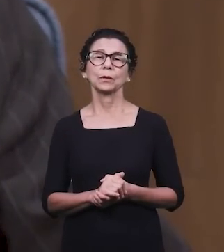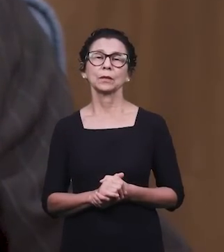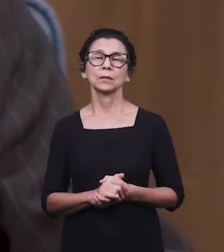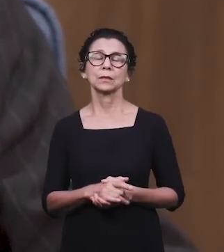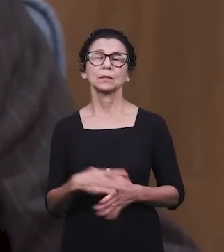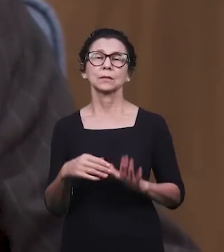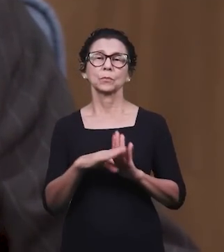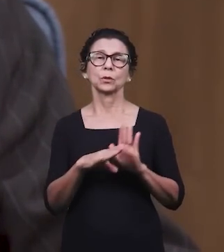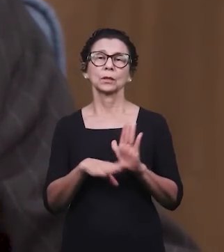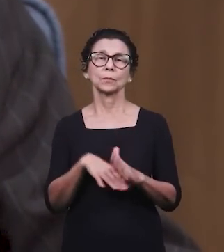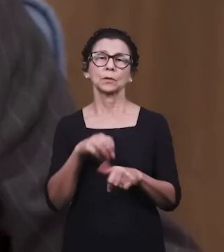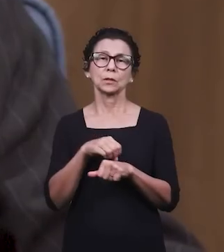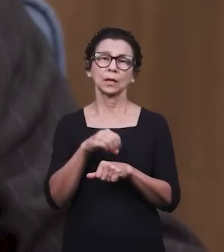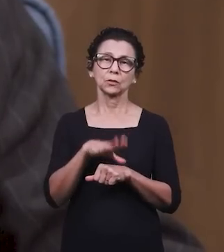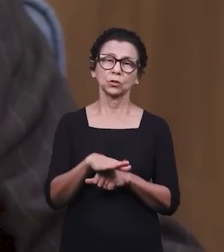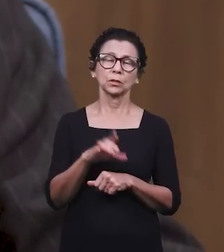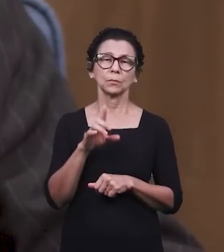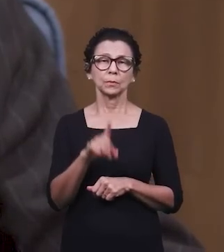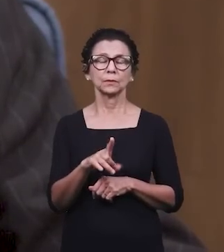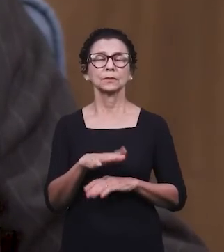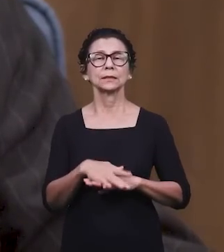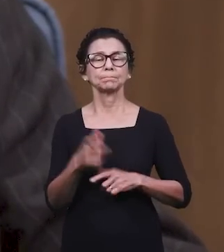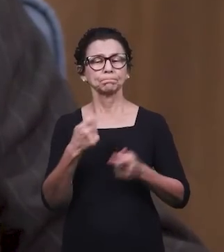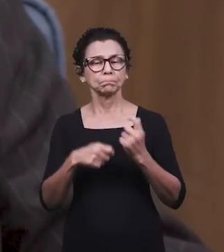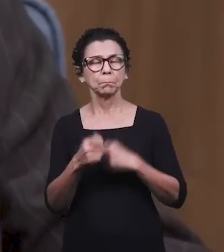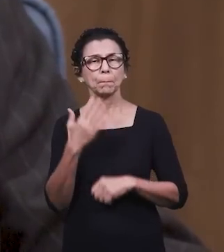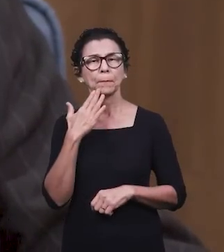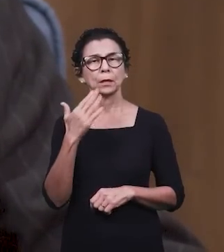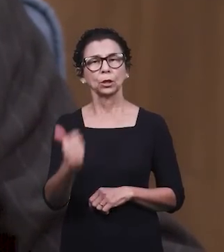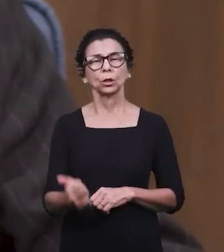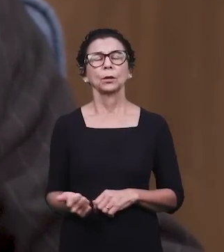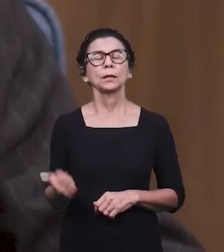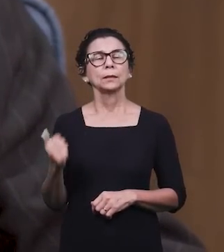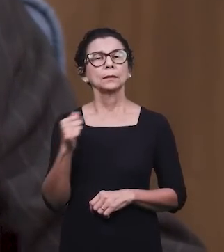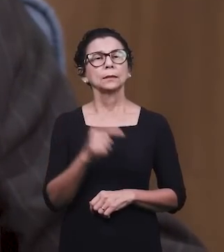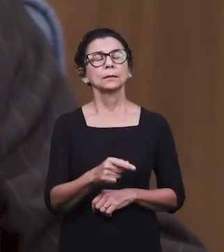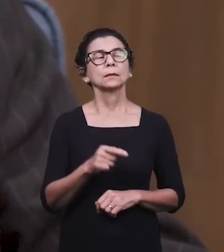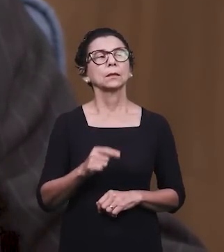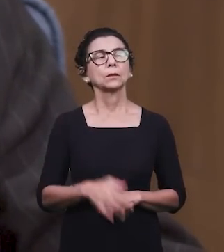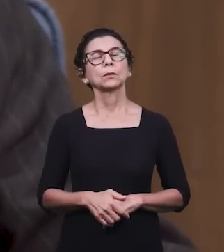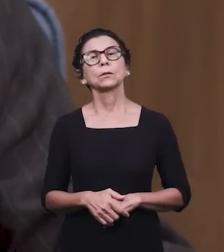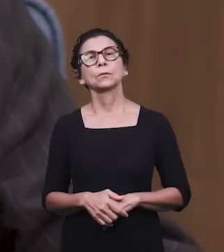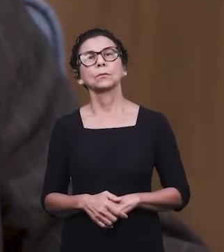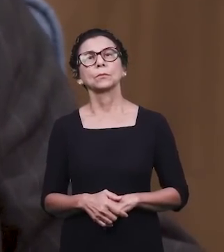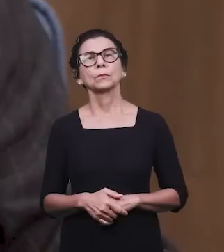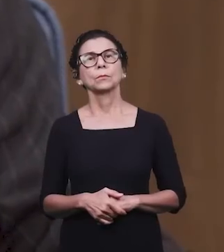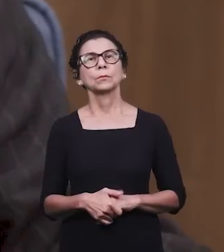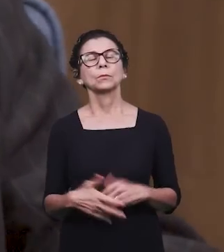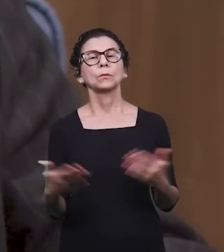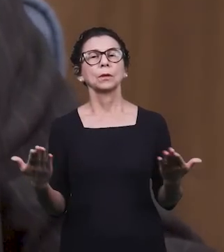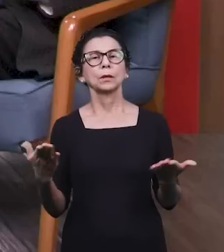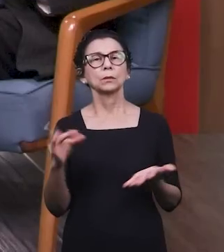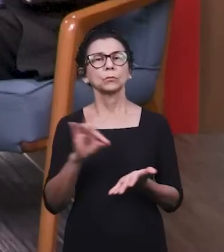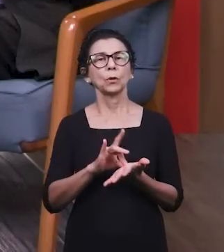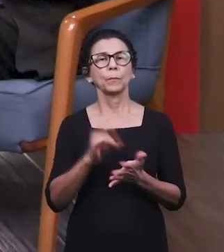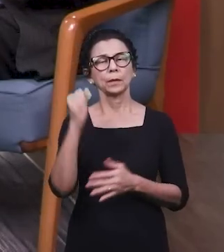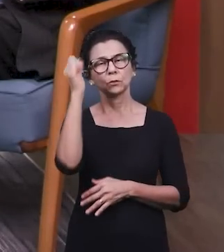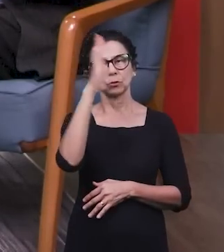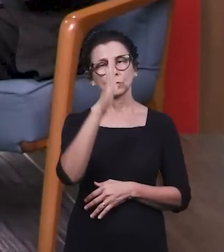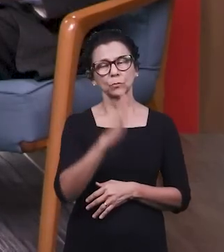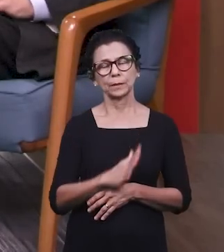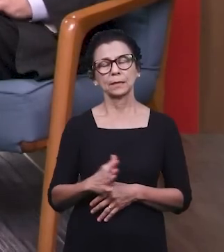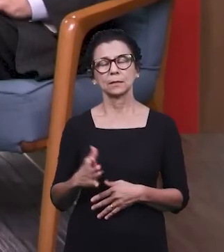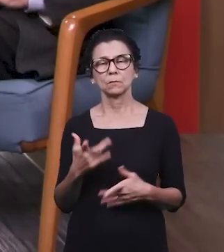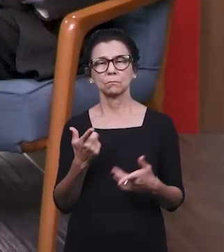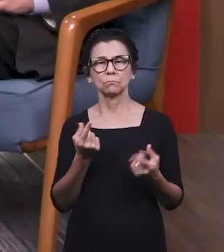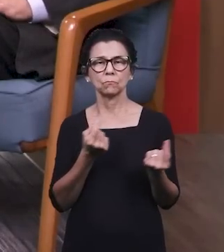problema. E eu queria primeiro que você fizesse uma introdução sobre a situação financeira do nosso país, com alguns dados,